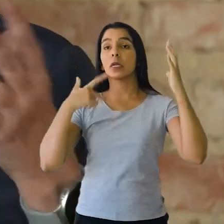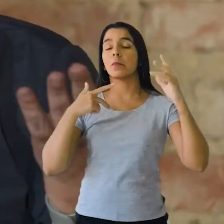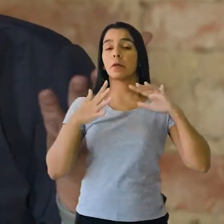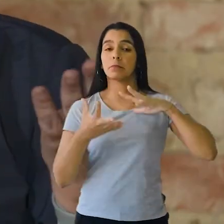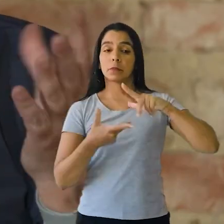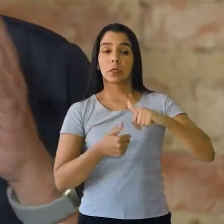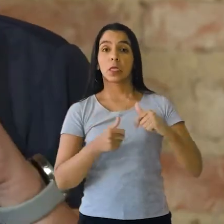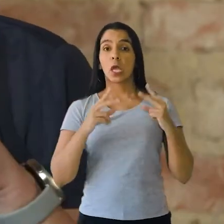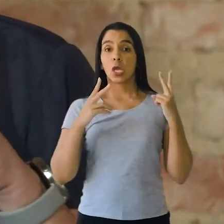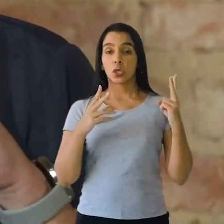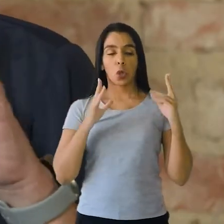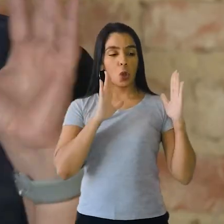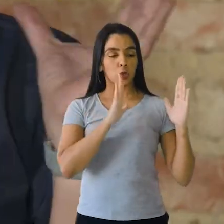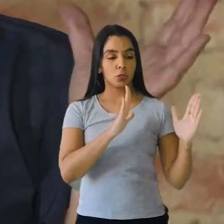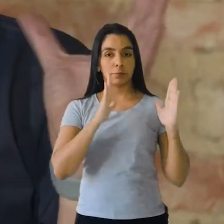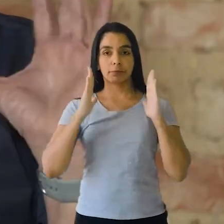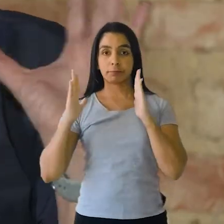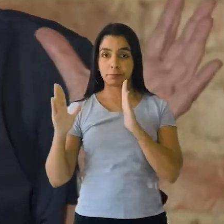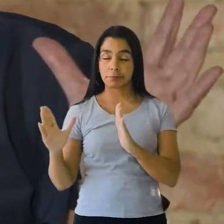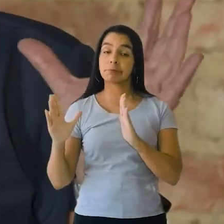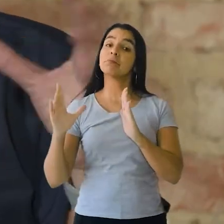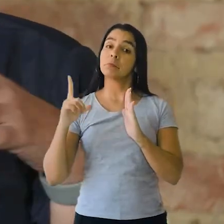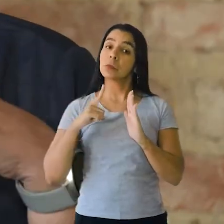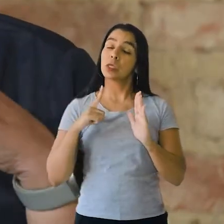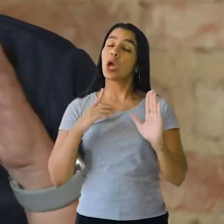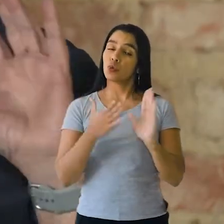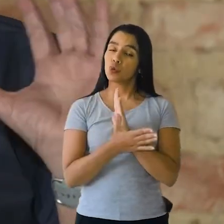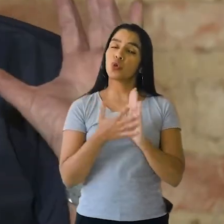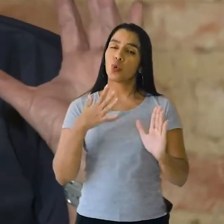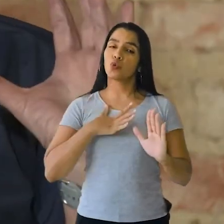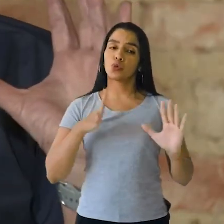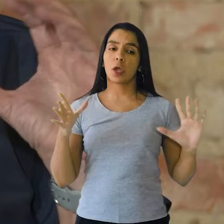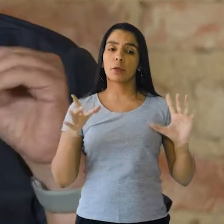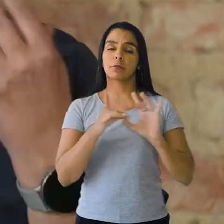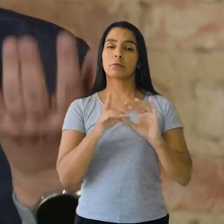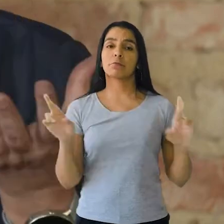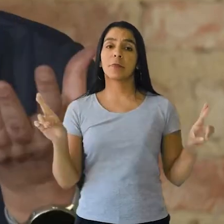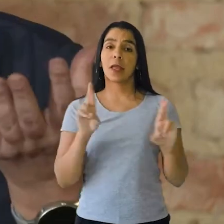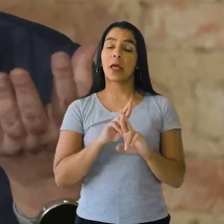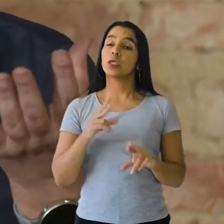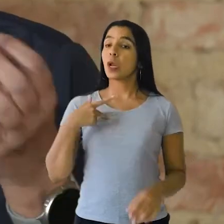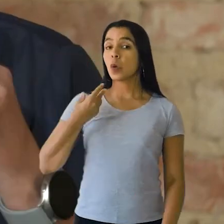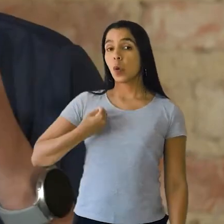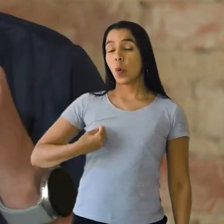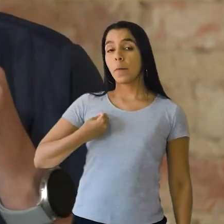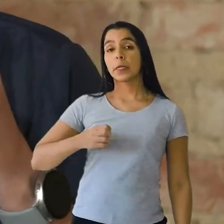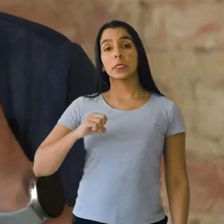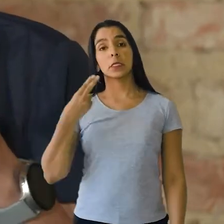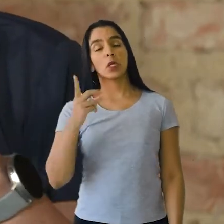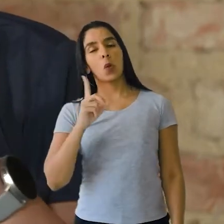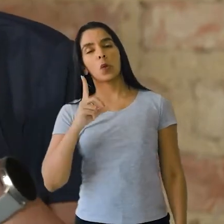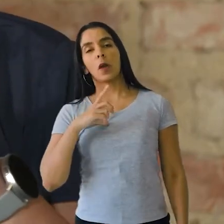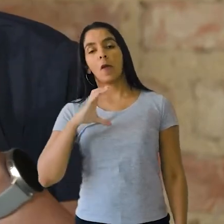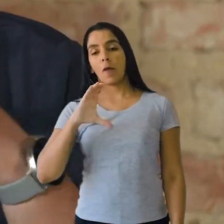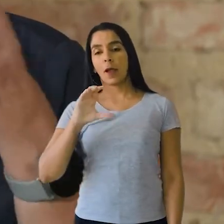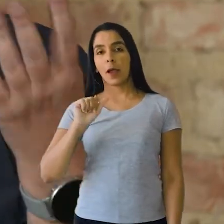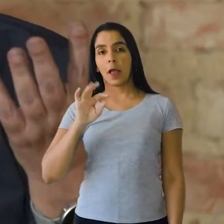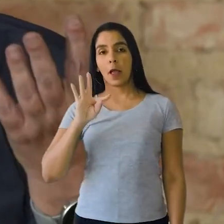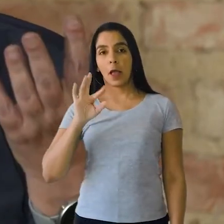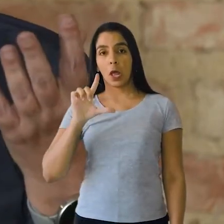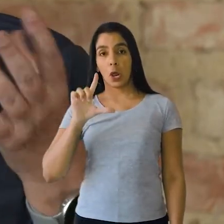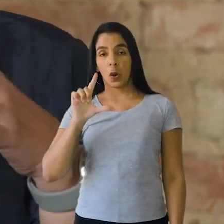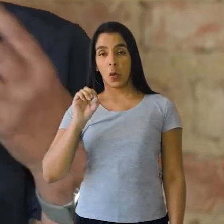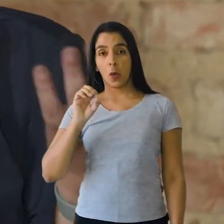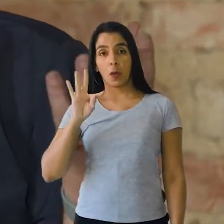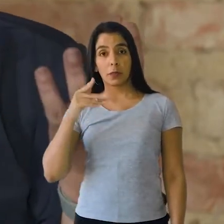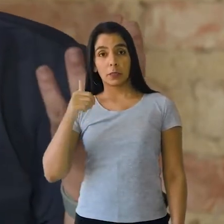separar o clima da Terra em dois estágios, né? Dois estágios que estão, de alguma maneira, relacionados com a presença ou